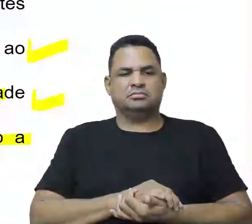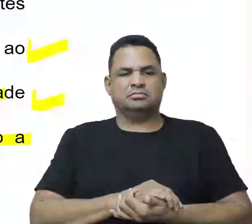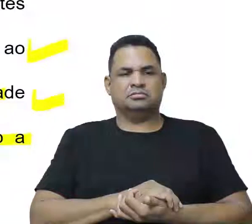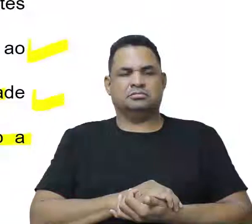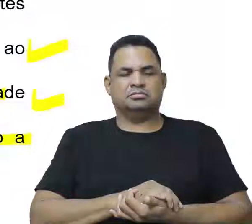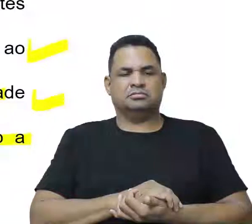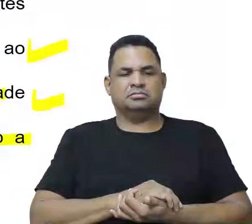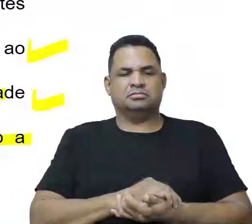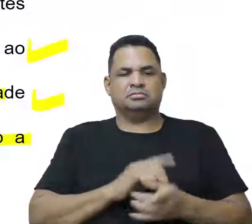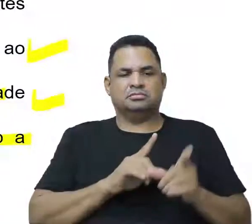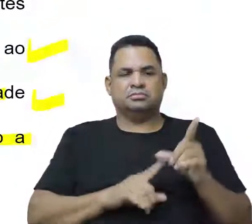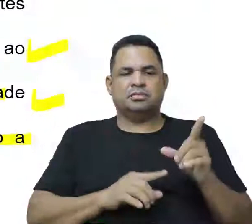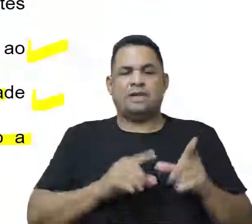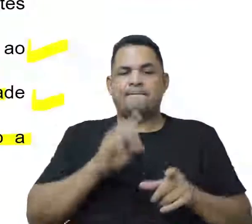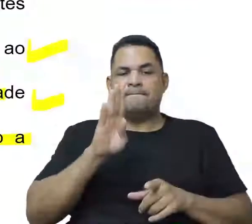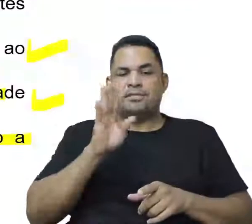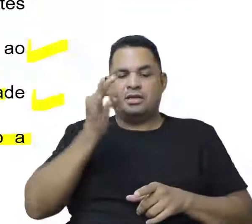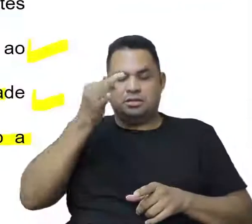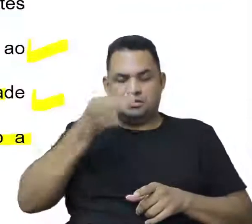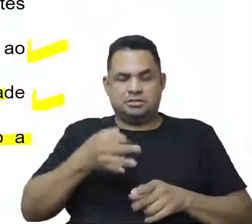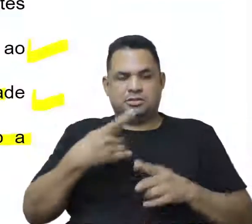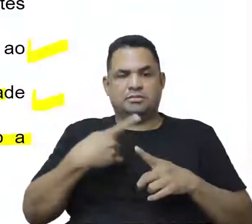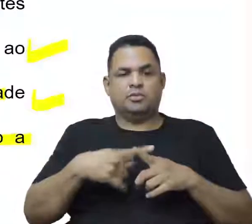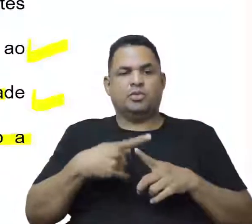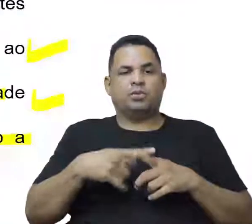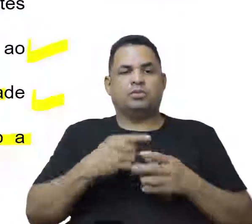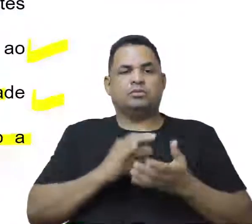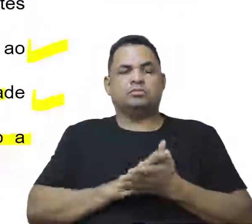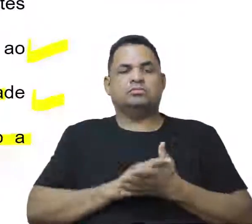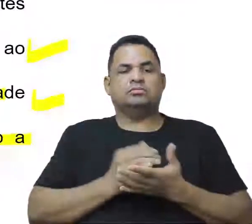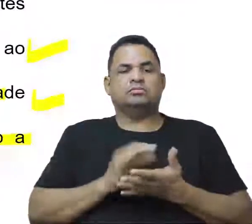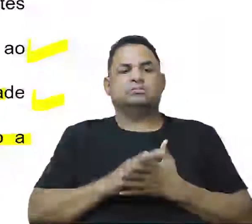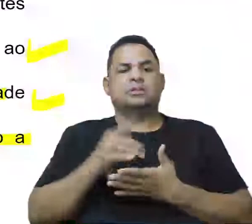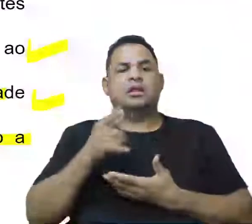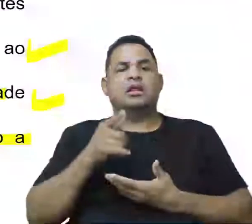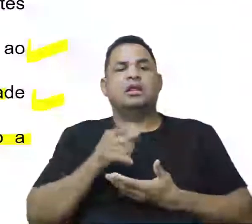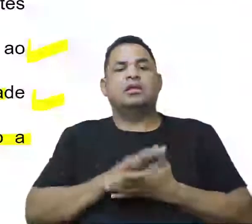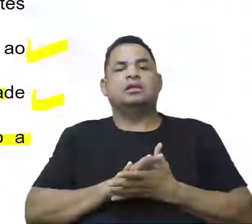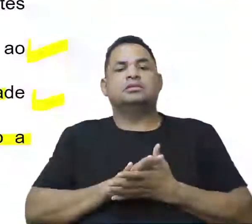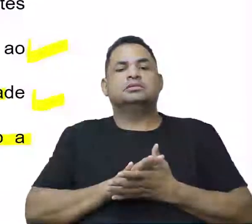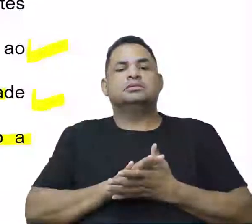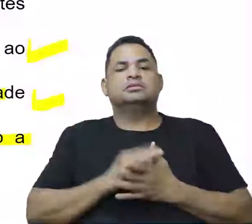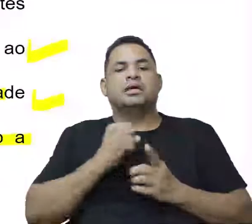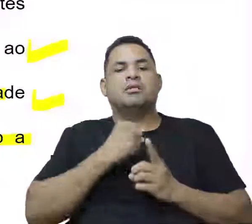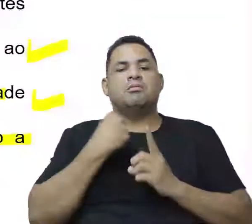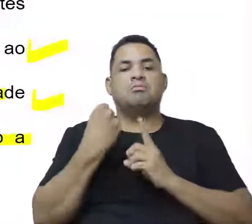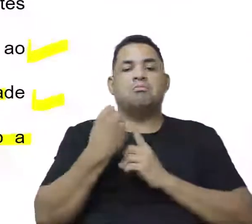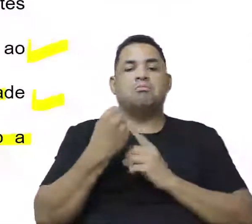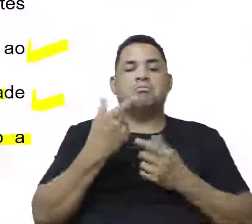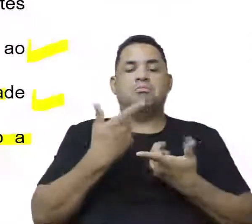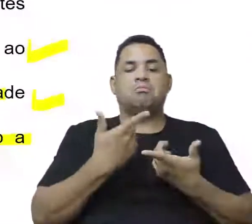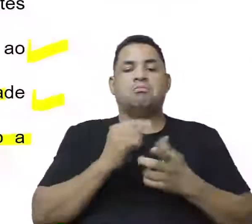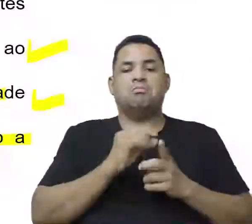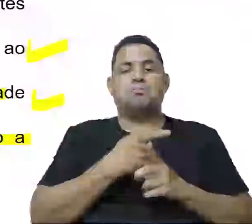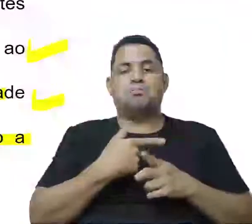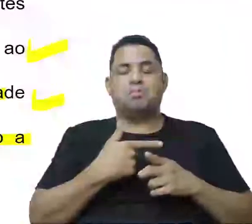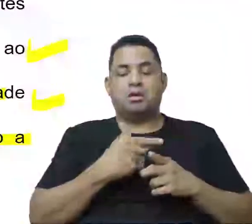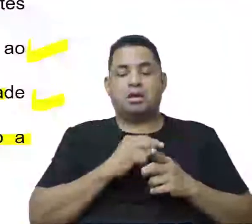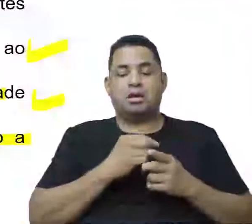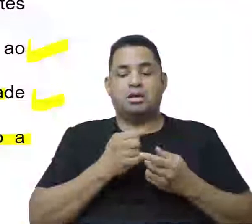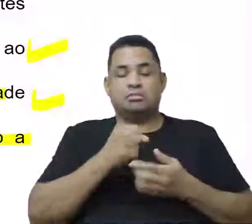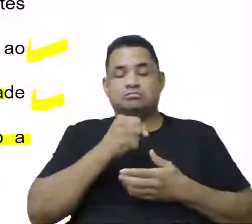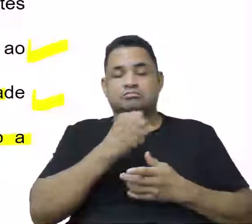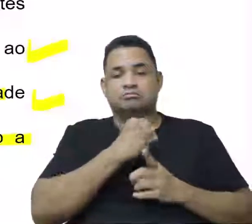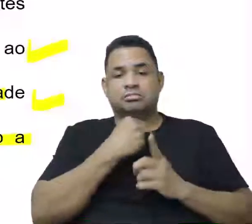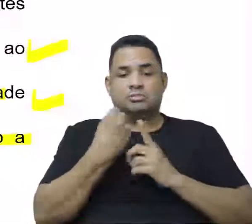é a B. Eu vou já explicar por quê. Porque ele considera aspectos sociais. Então, ele reconhece